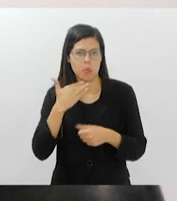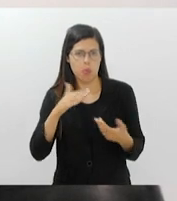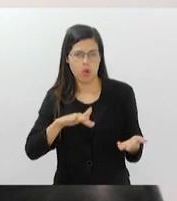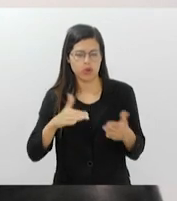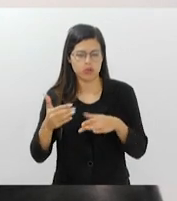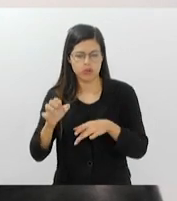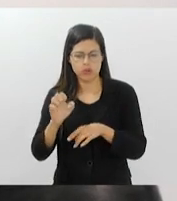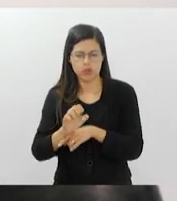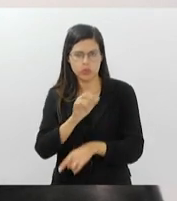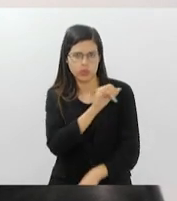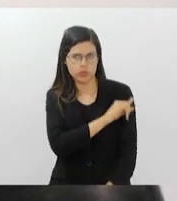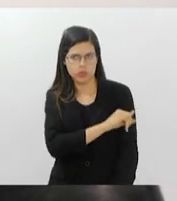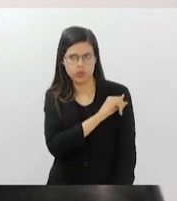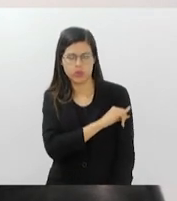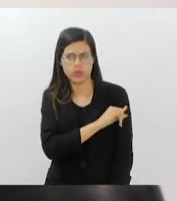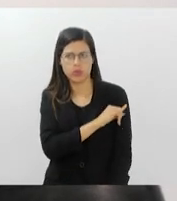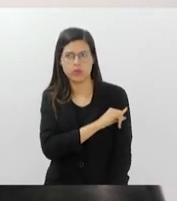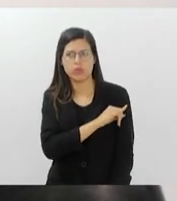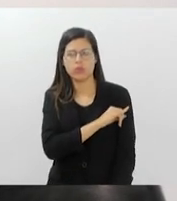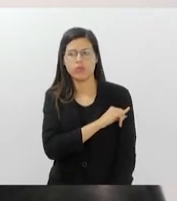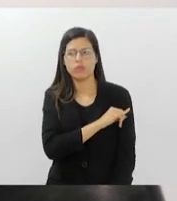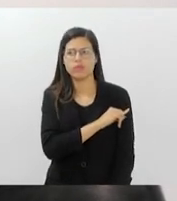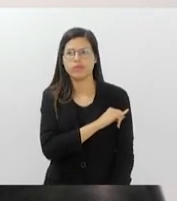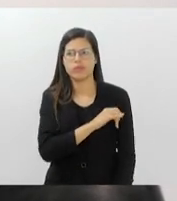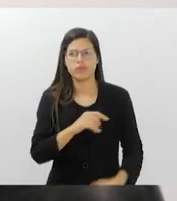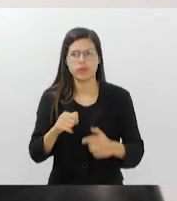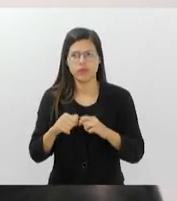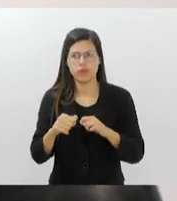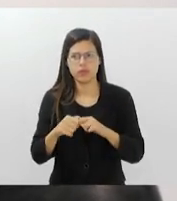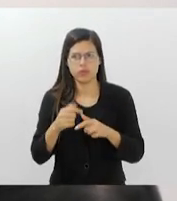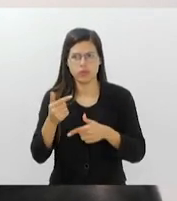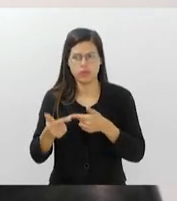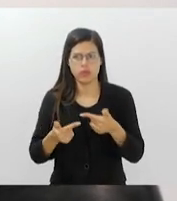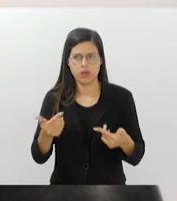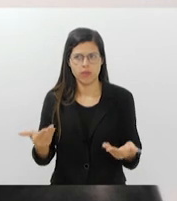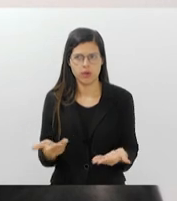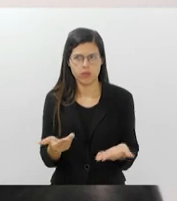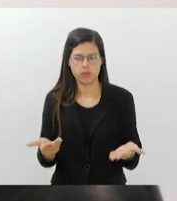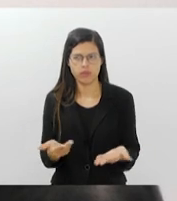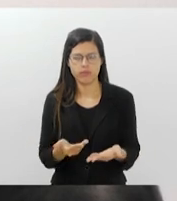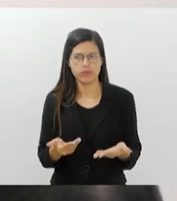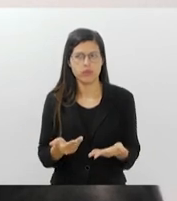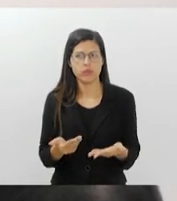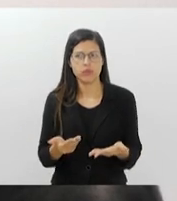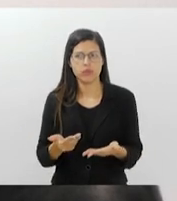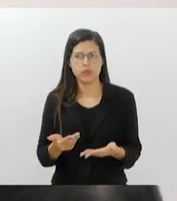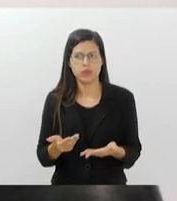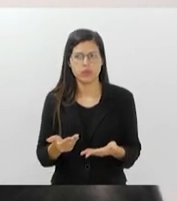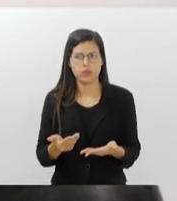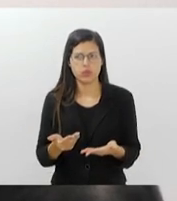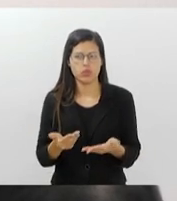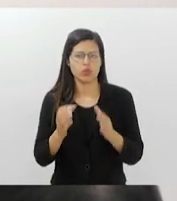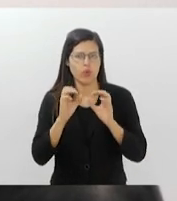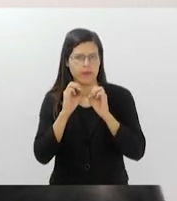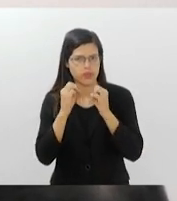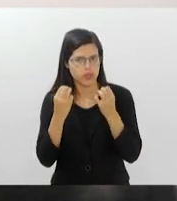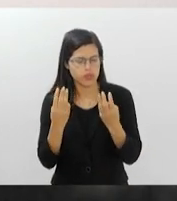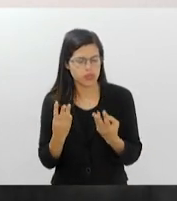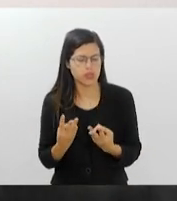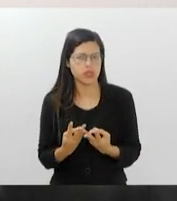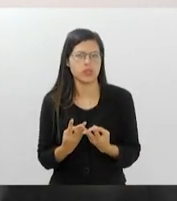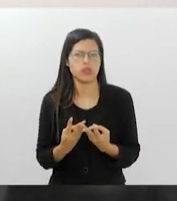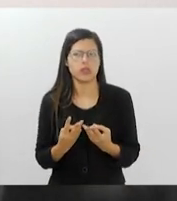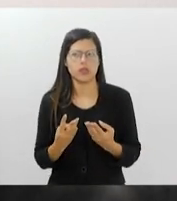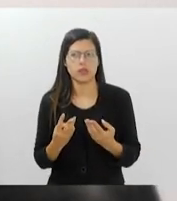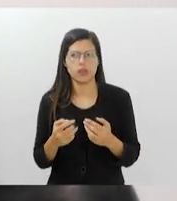de Janeiro Então acho muito eu faço um trabalho hoje em dia como ã com em oficinas em